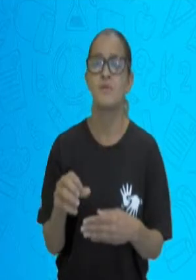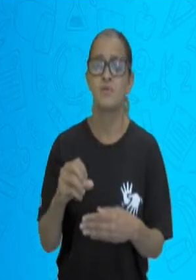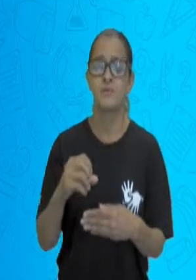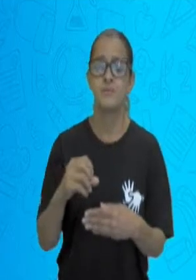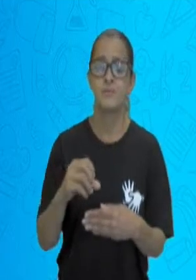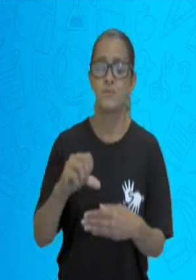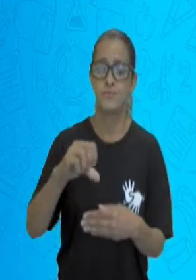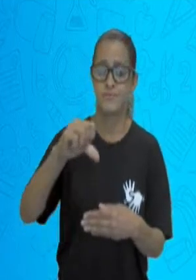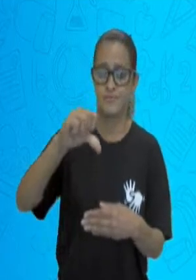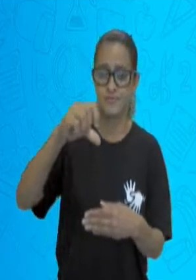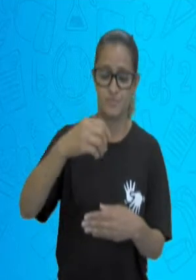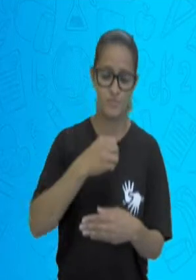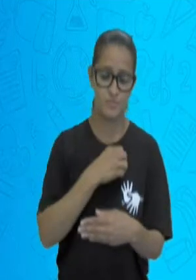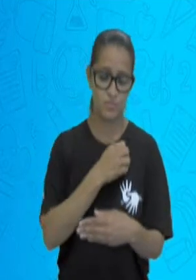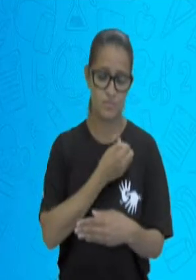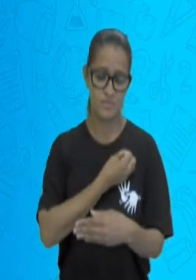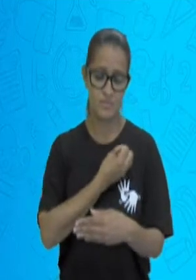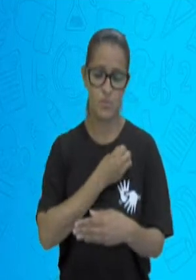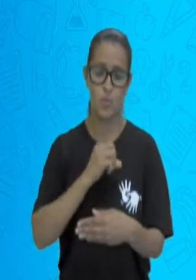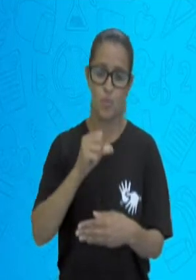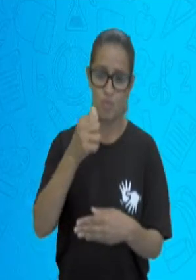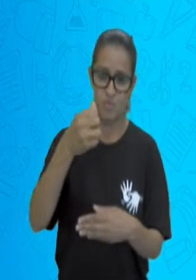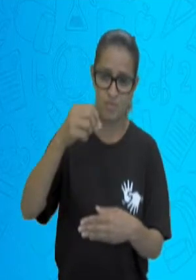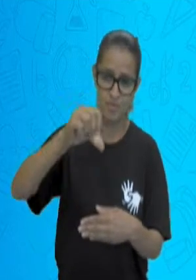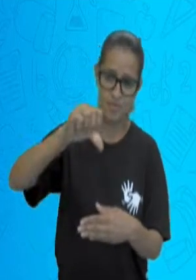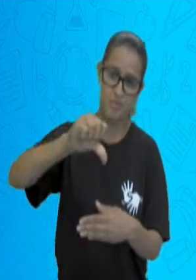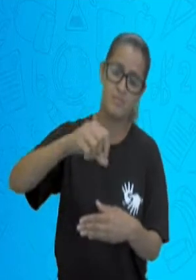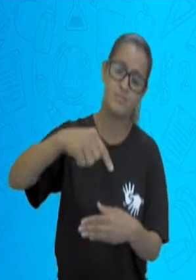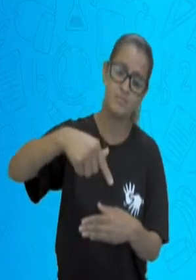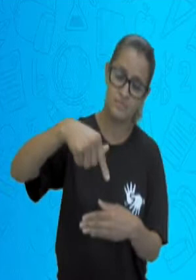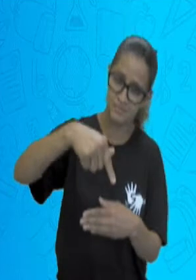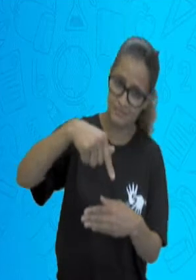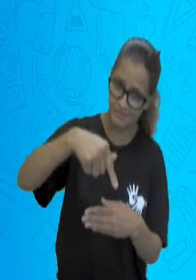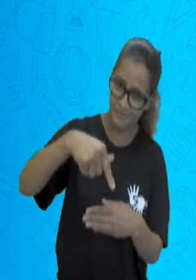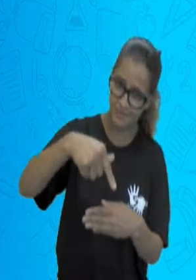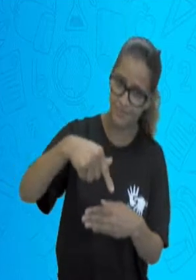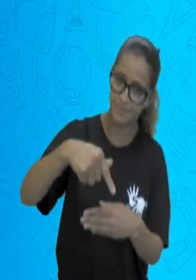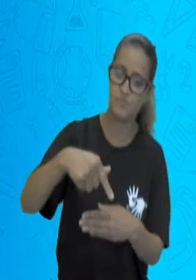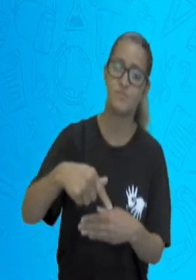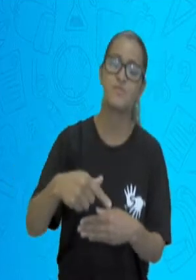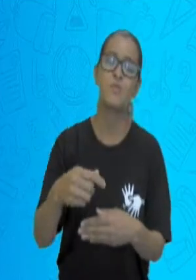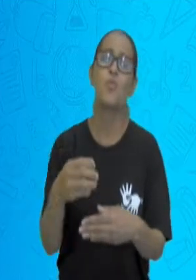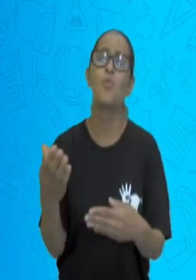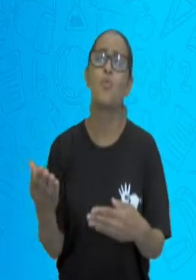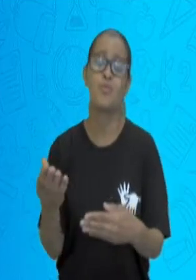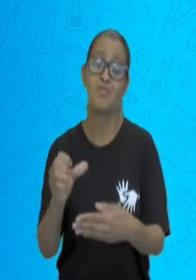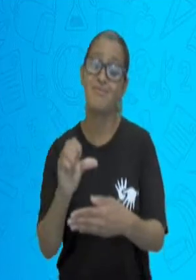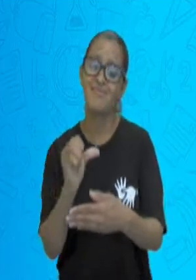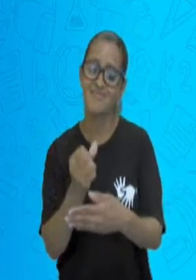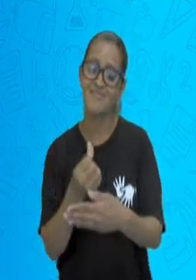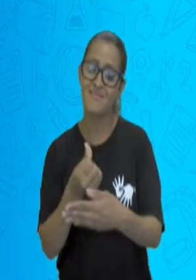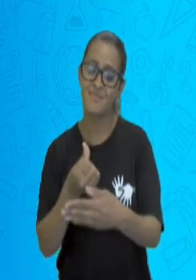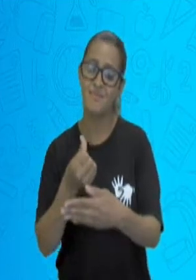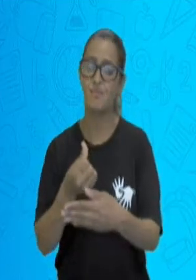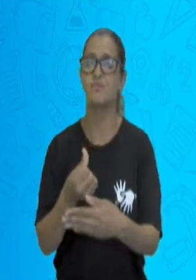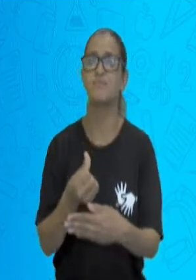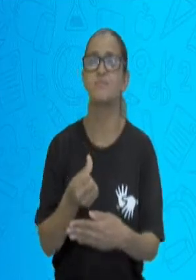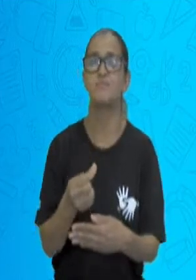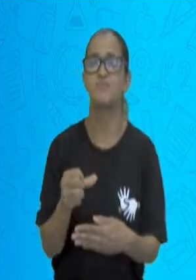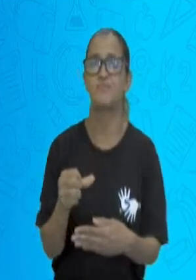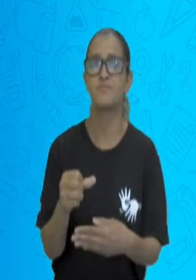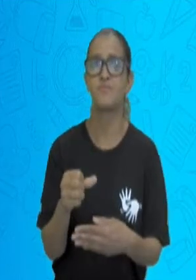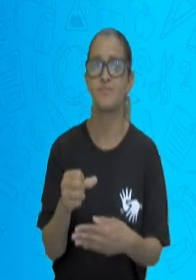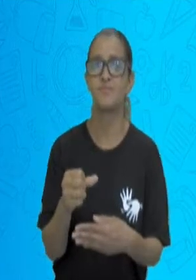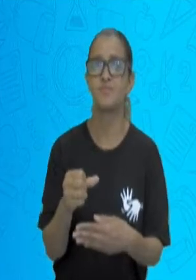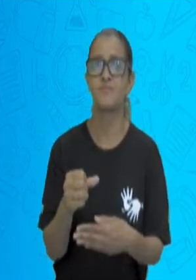é 6, ou seja, 7 menos 1 é igual a 6. O antecessor